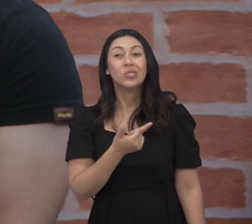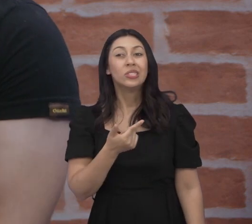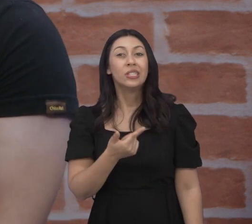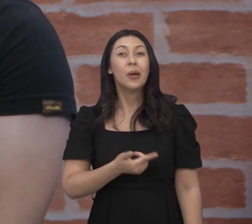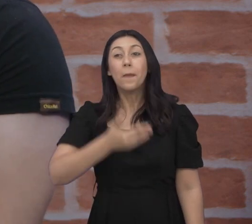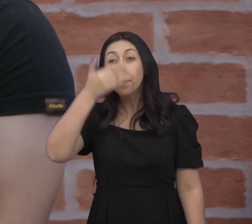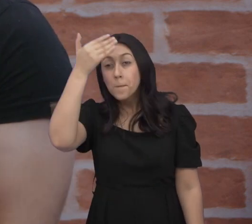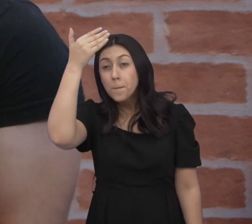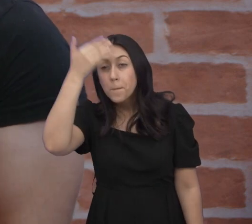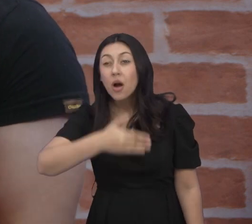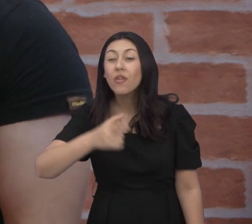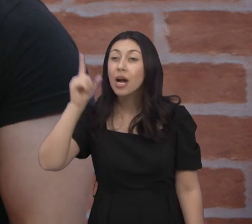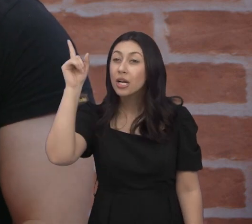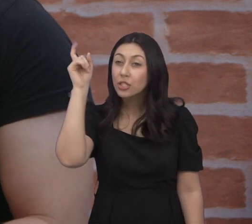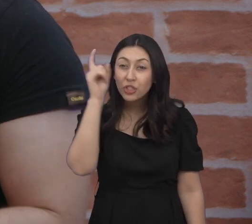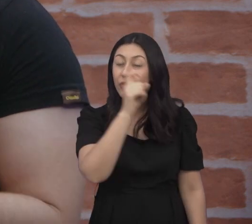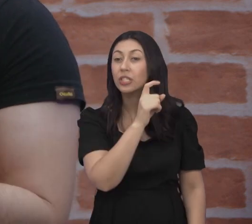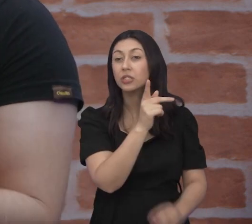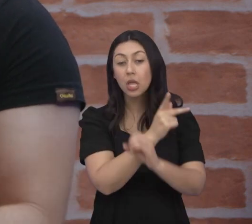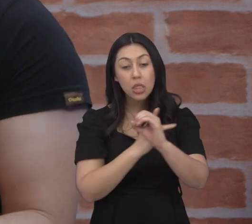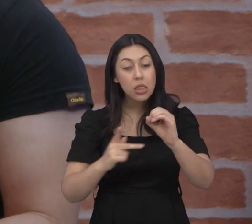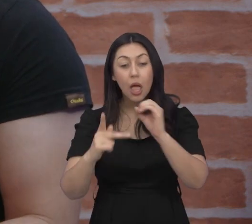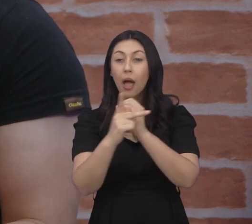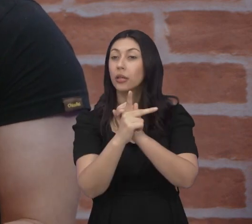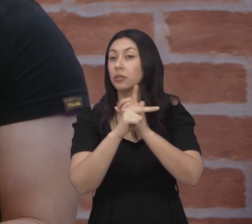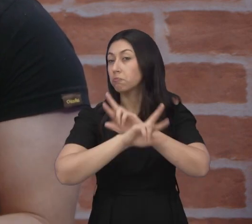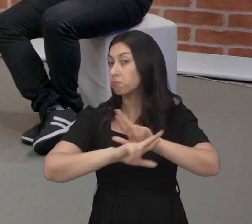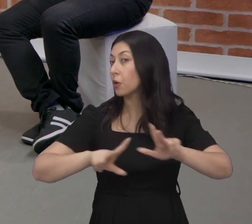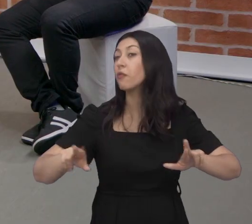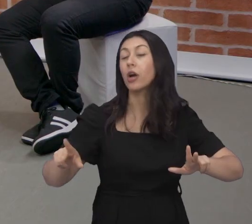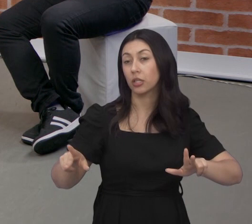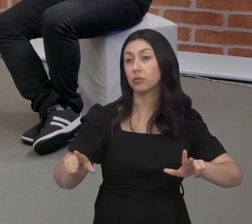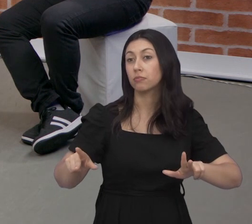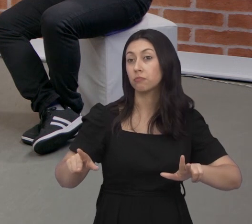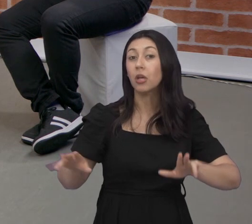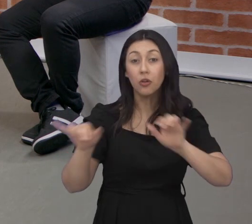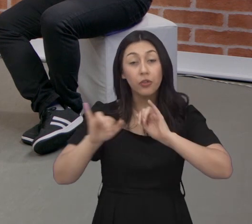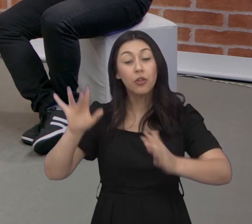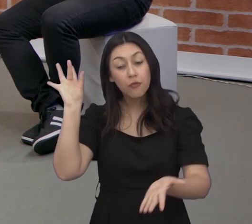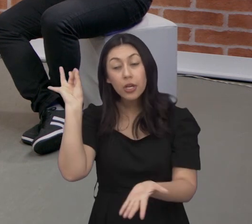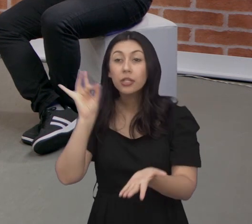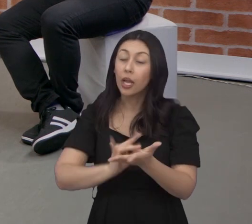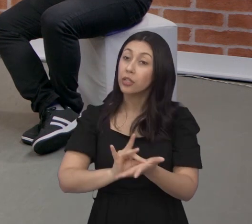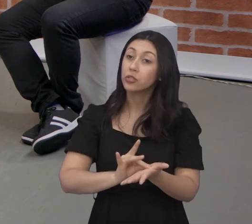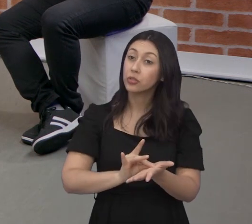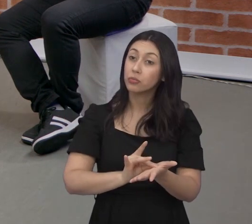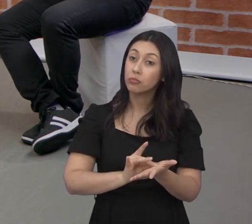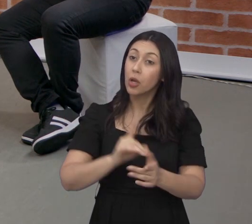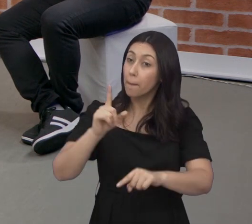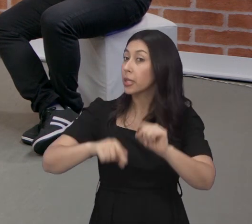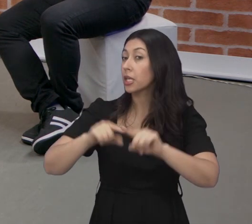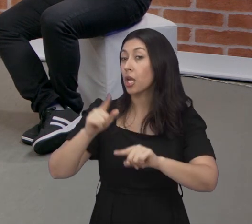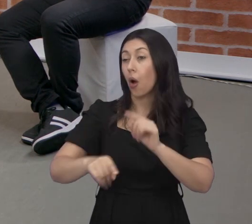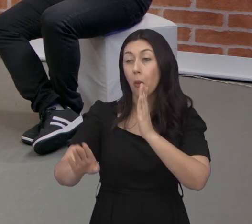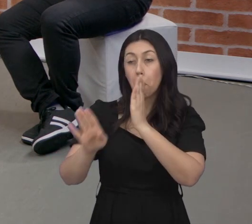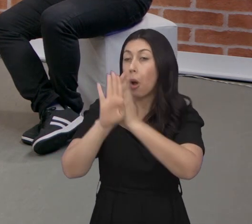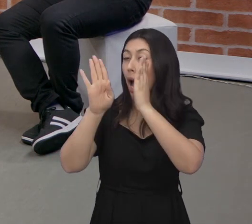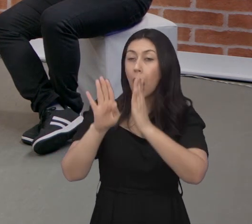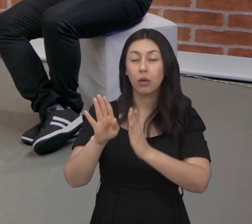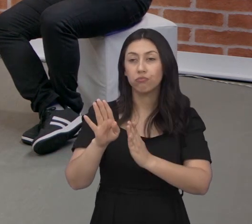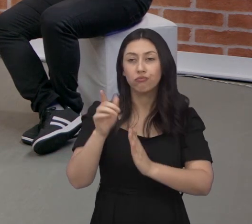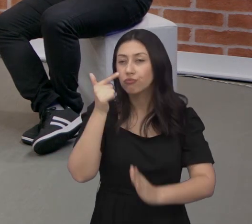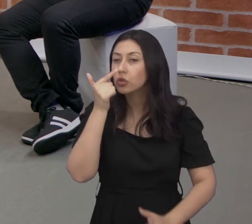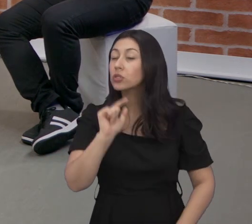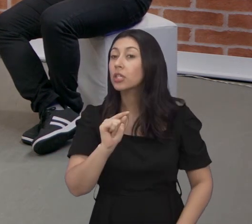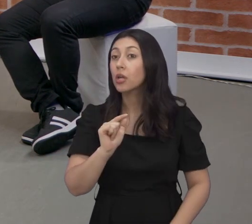uma comprovação, assim, por exemplo, de NASA ou de alguma outra autoridade confirmando, realmente é um objeto que a gente não conseguiu identificar,